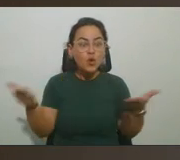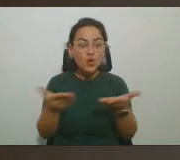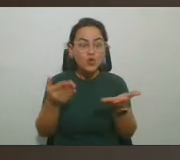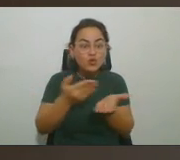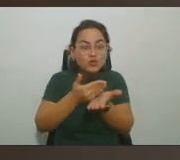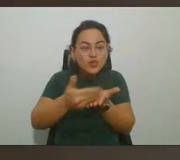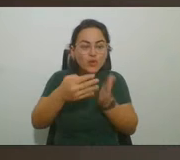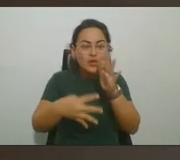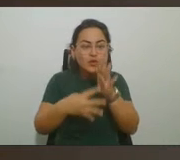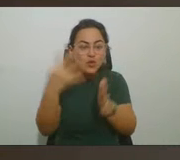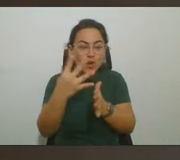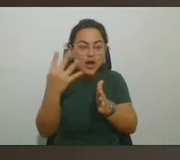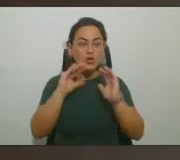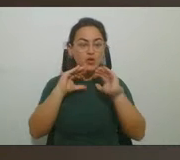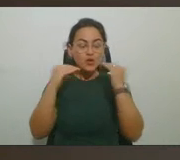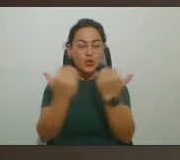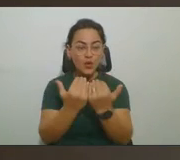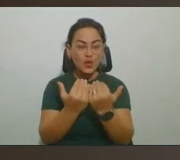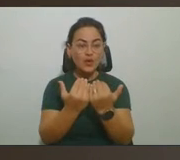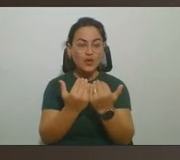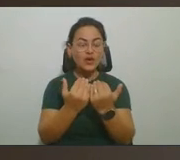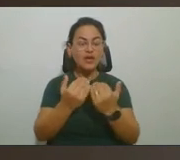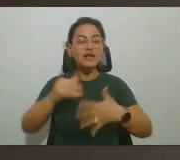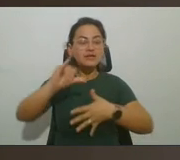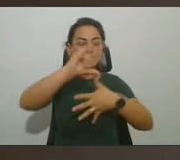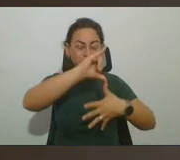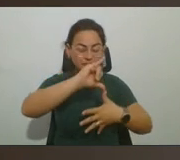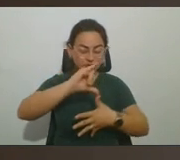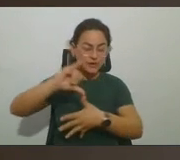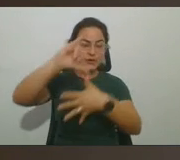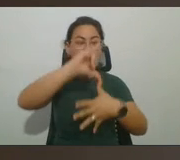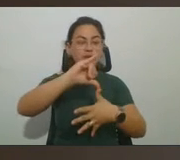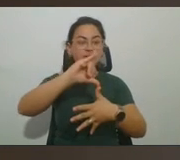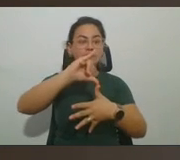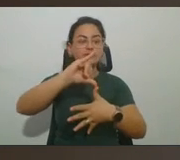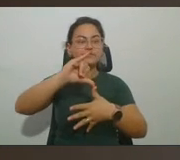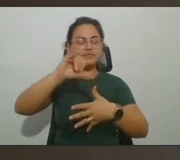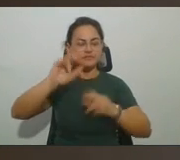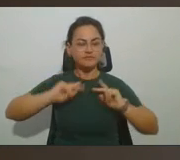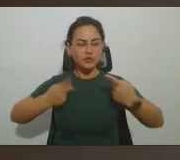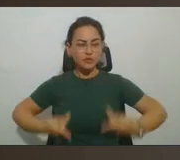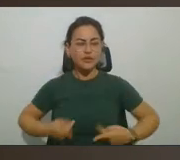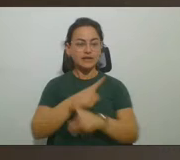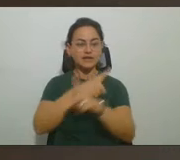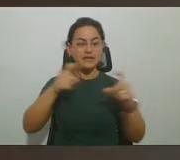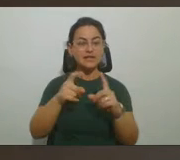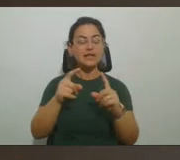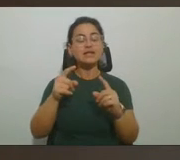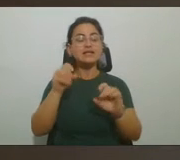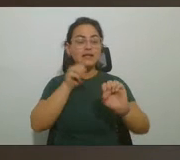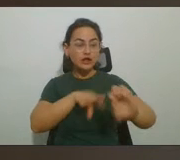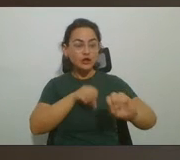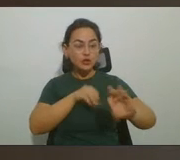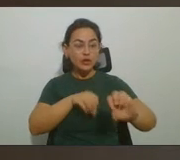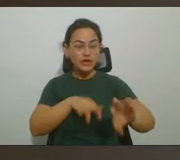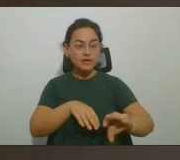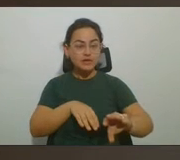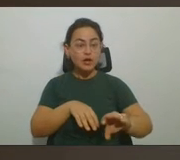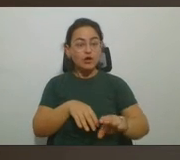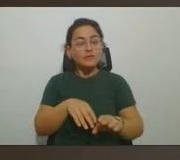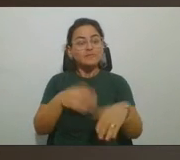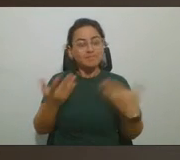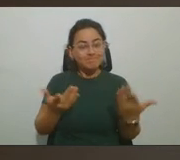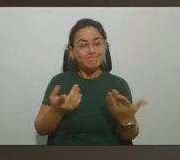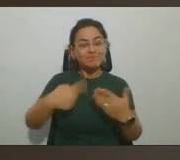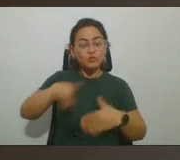4º Congresso Ibero-Americano de Humanidades, Ciências e Educação, previsto para ocorrer inicialmente em modo